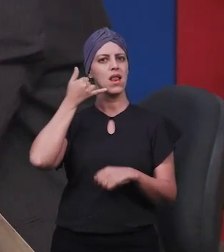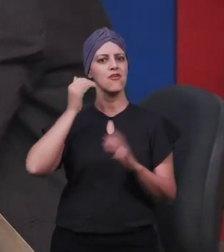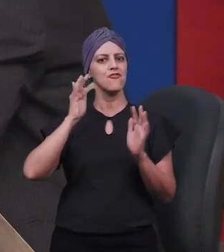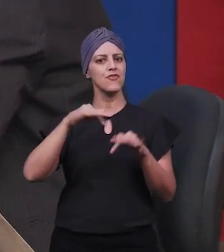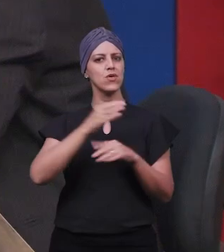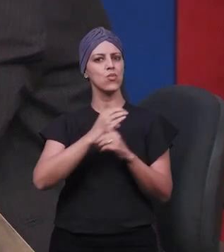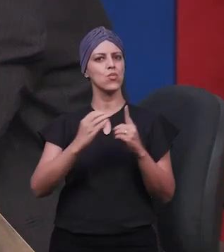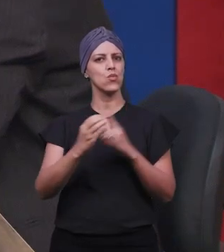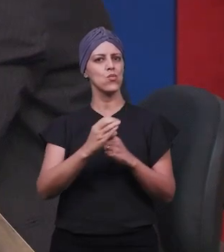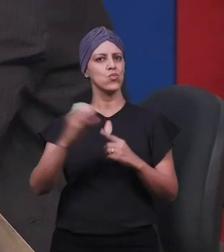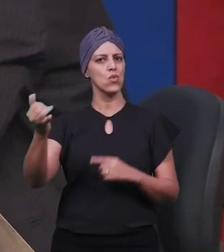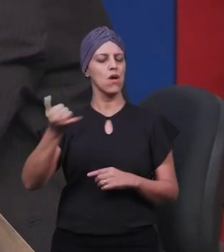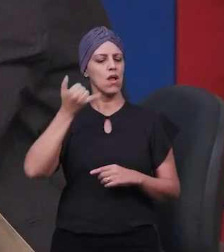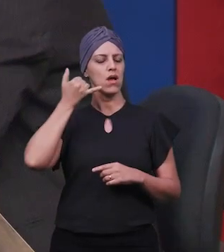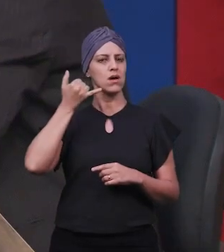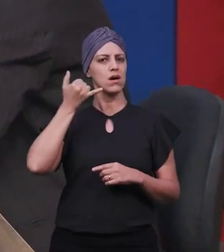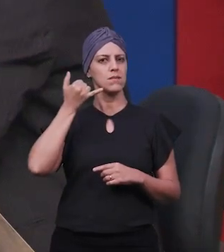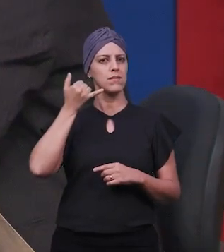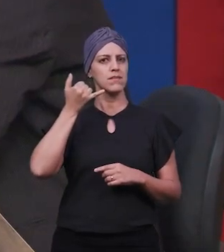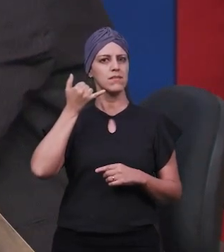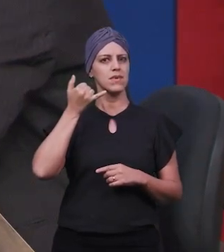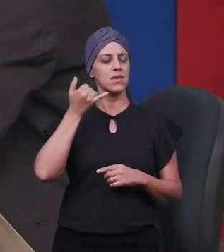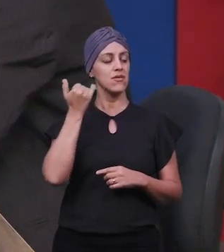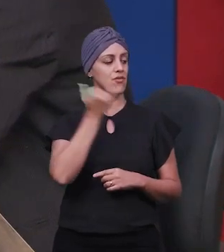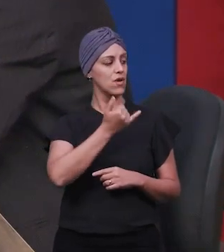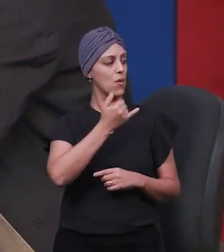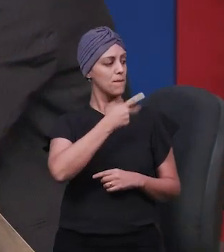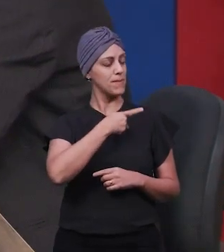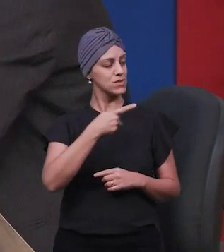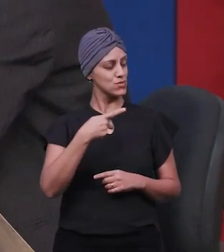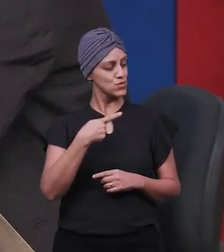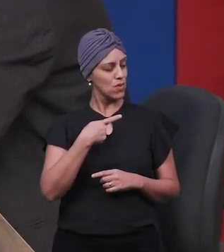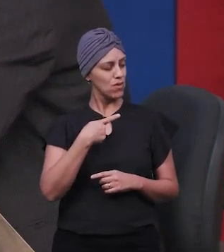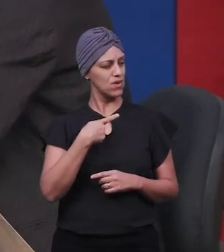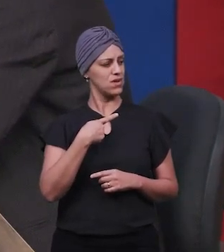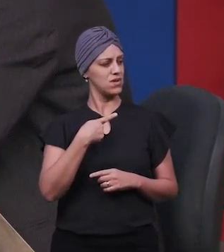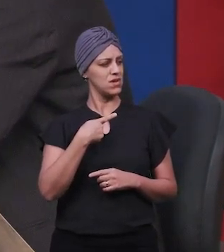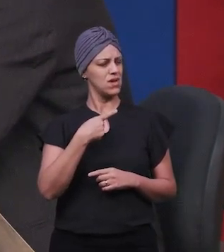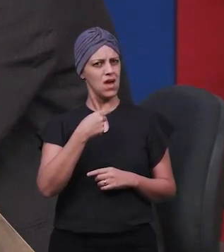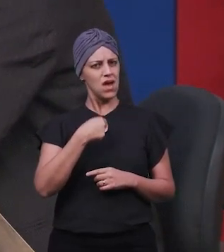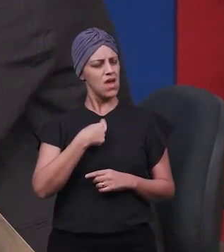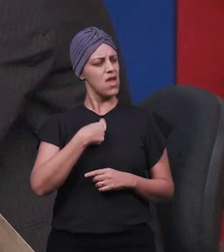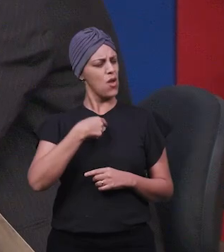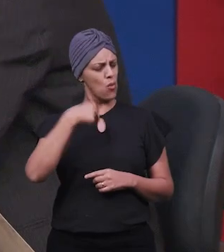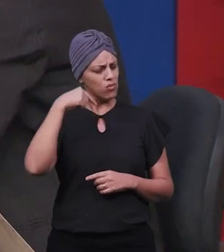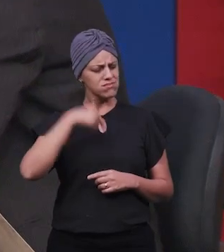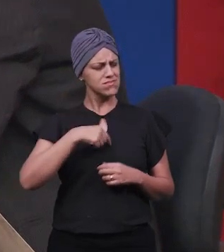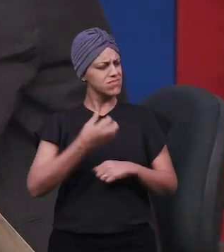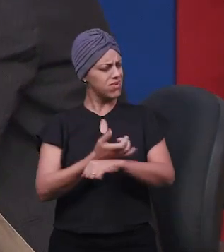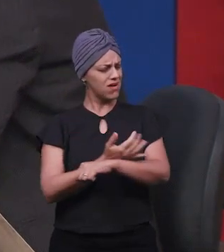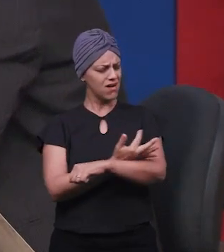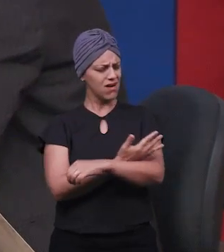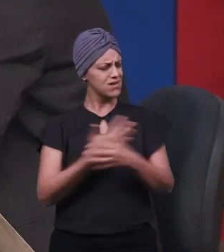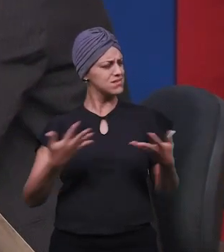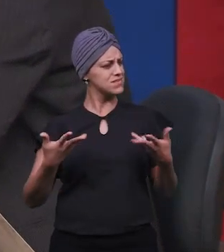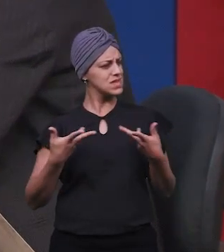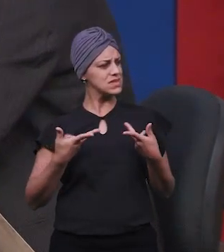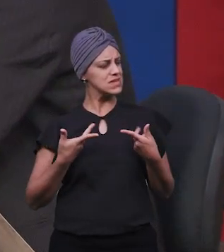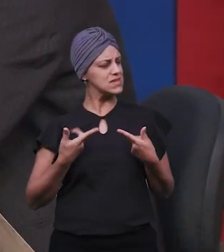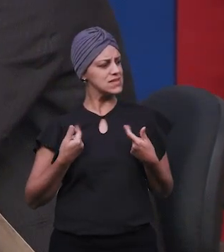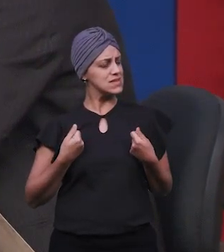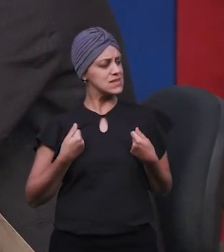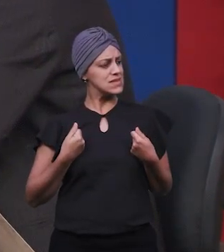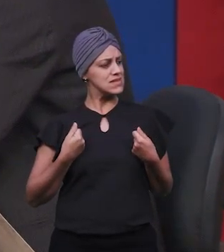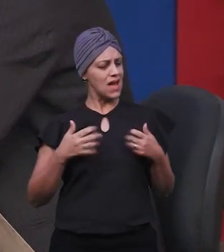tinha assistido o culto e ela ligou para mim e ela já ligou dizendo assim, ah, pastor, eu estou aqui maravilhada, eu estou